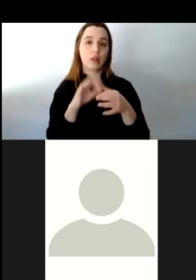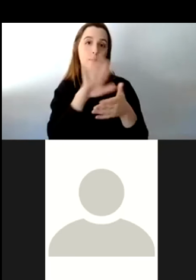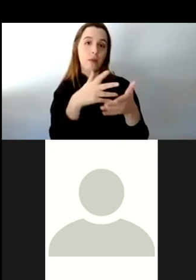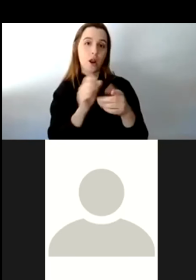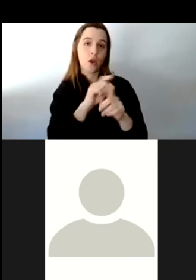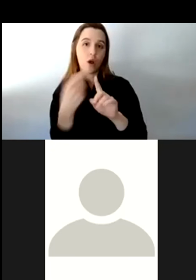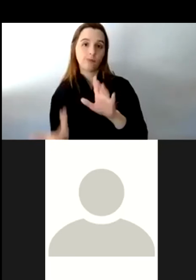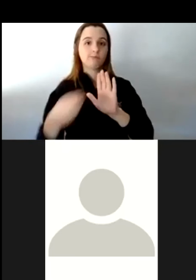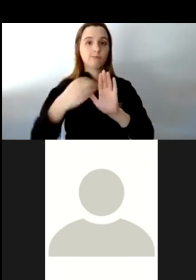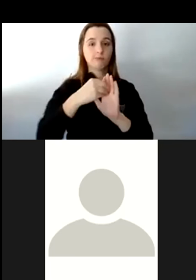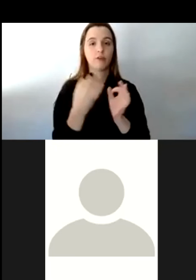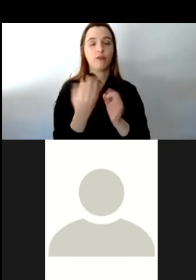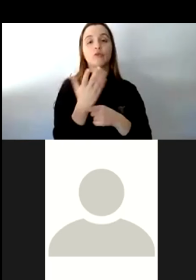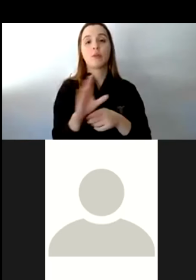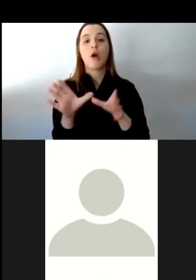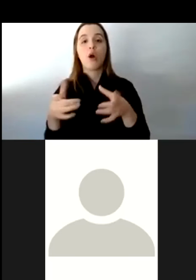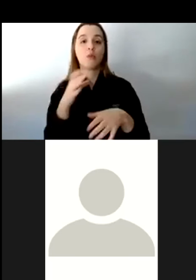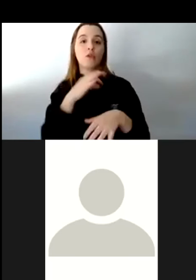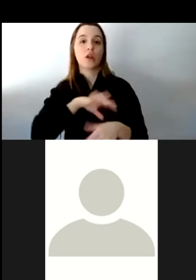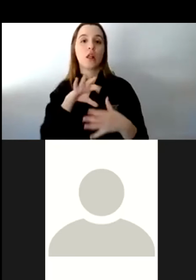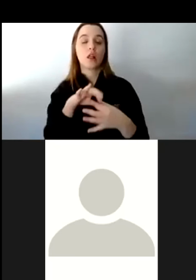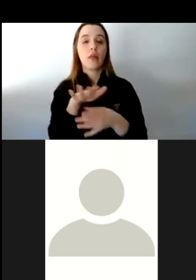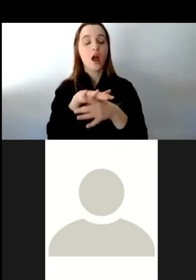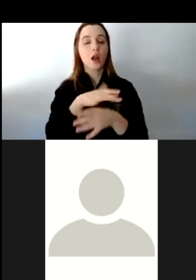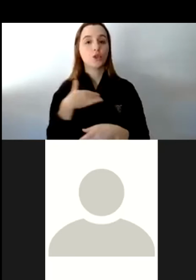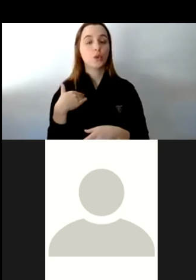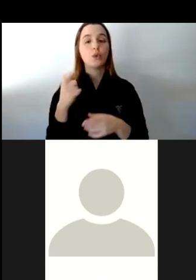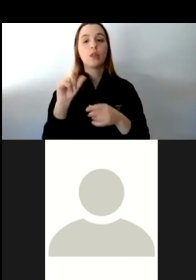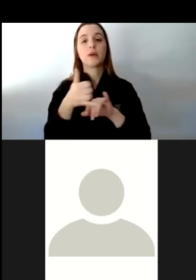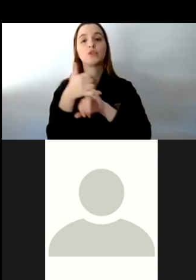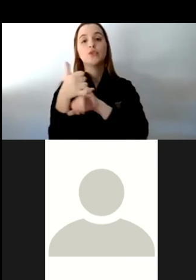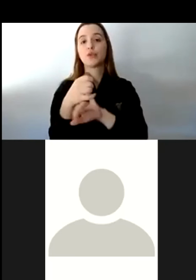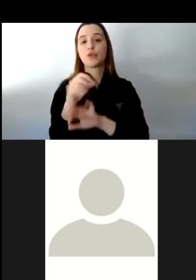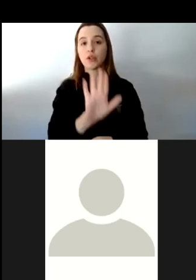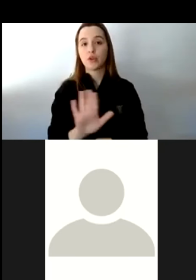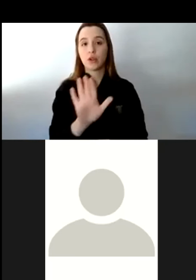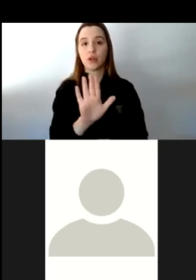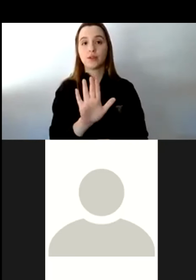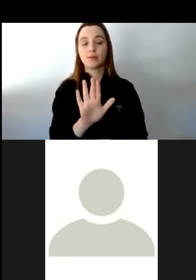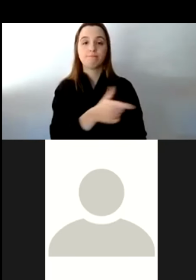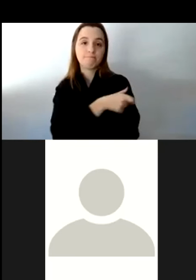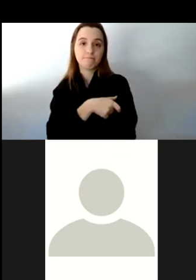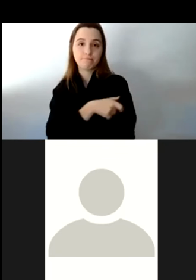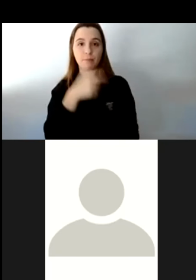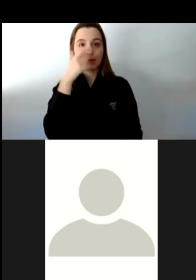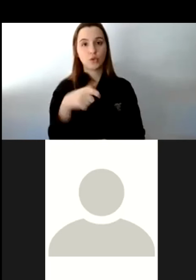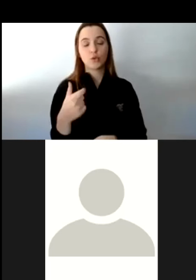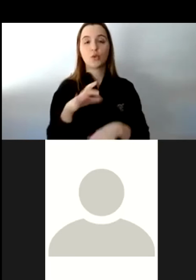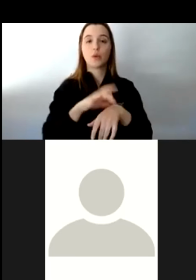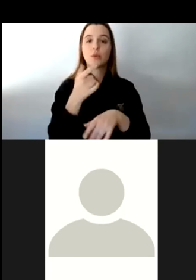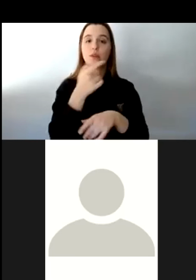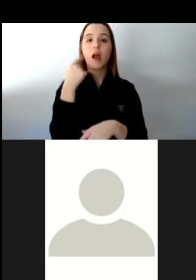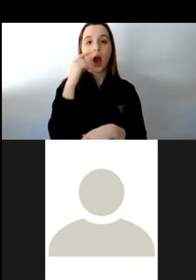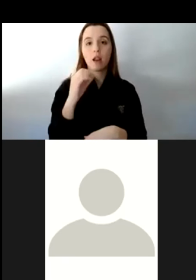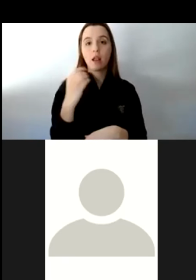qual destacamos ordens profissionais do setor da saúde, associações nacionais que representam pessoas com doença